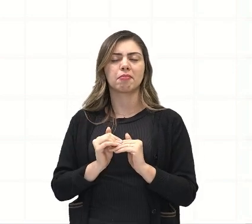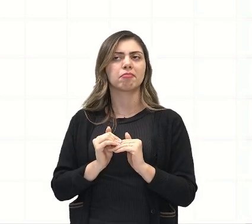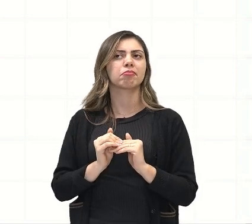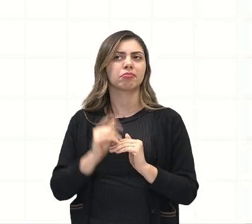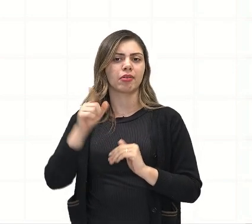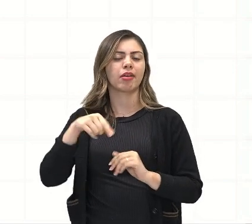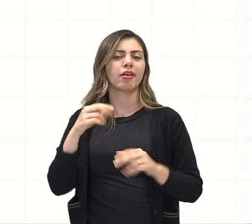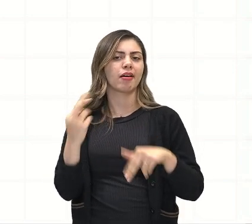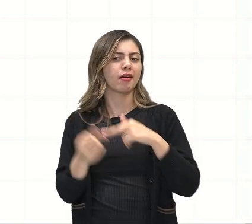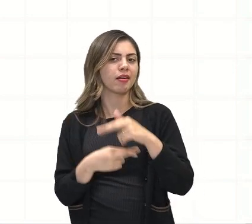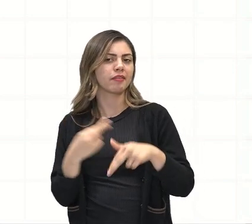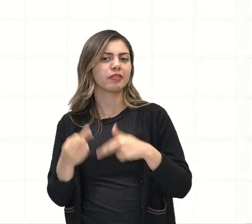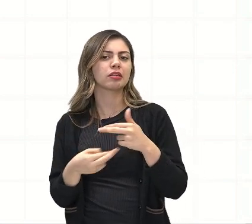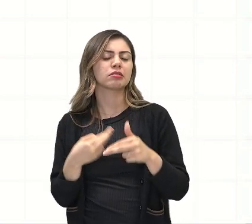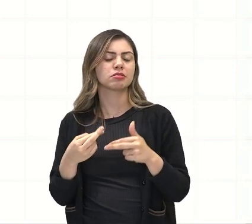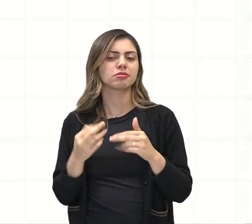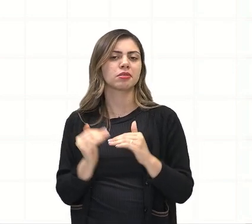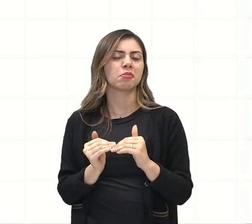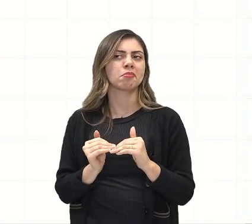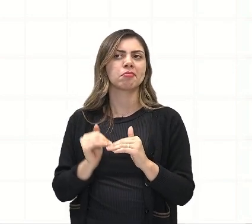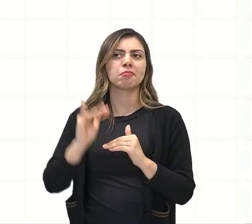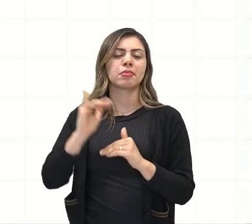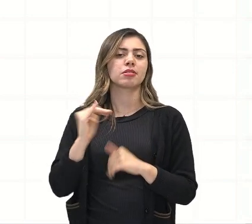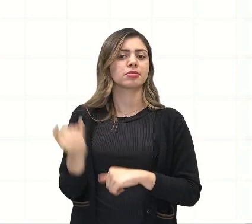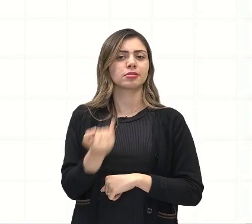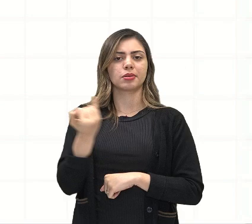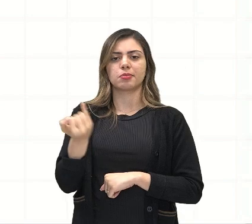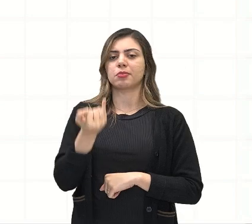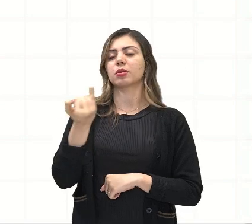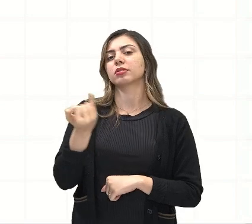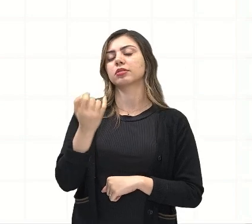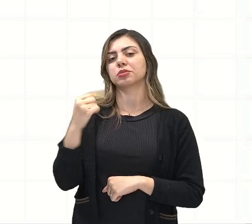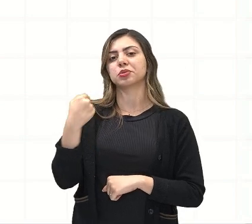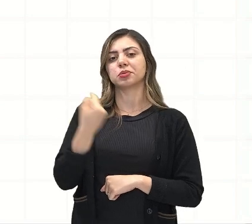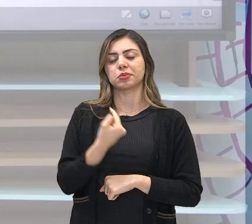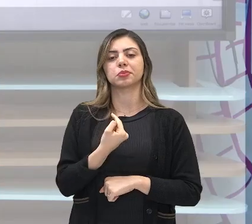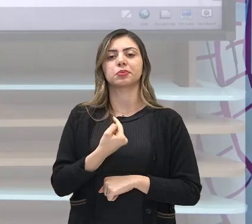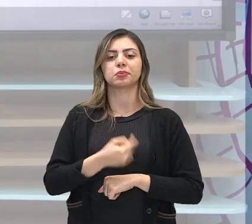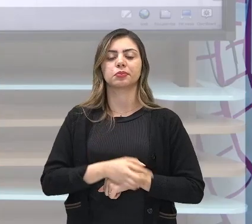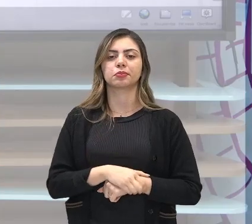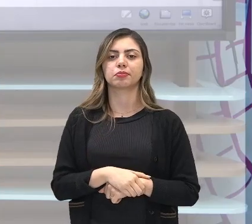a revolução mais, vamos dizer assim, importante, né,